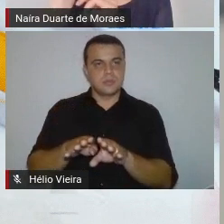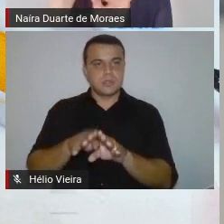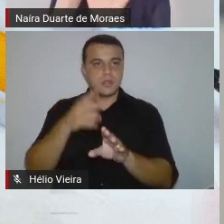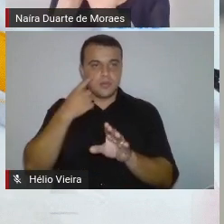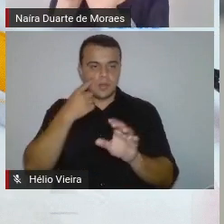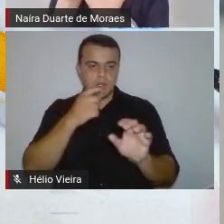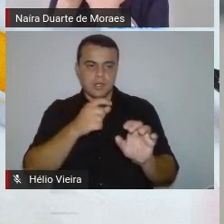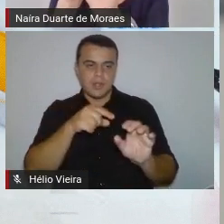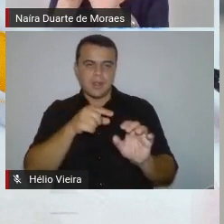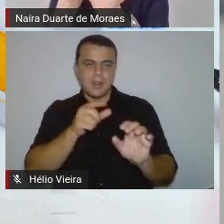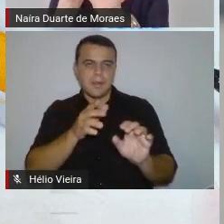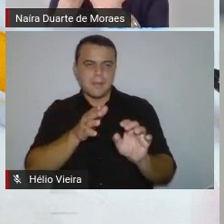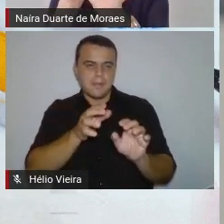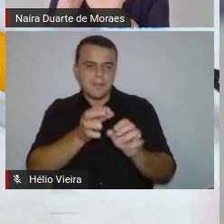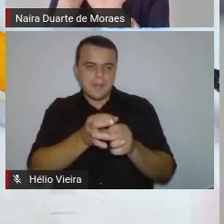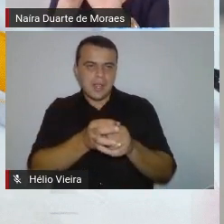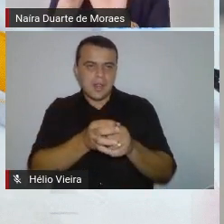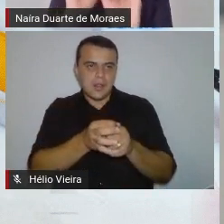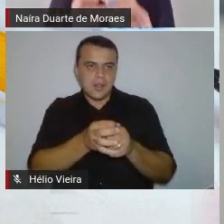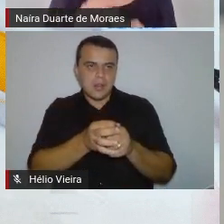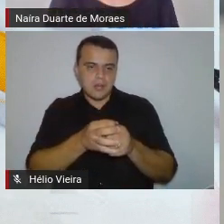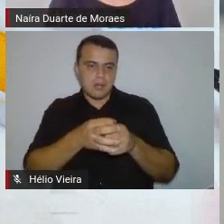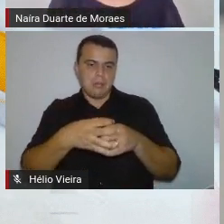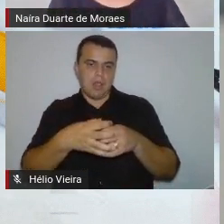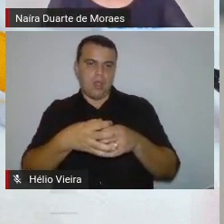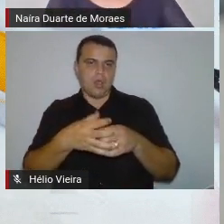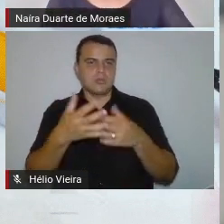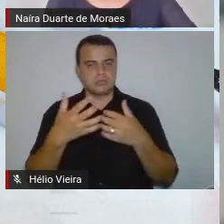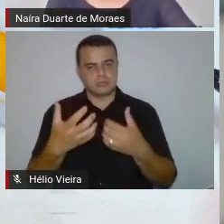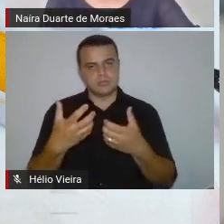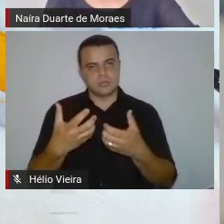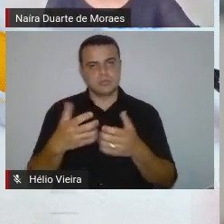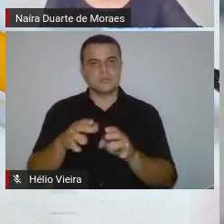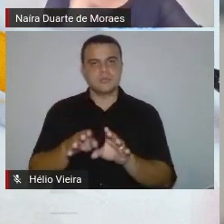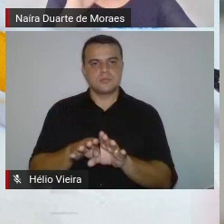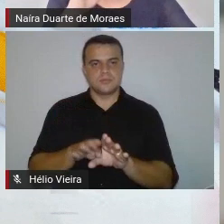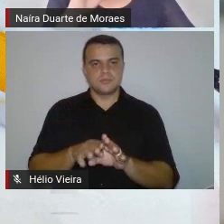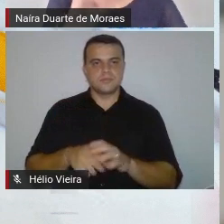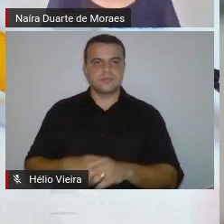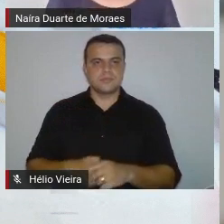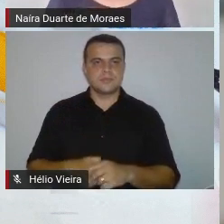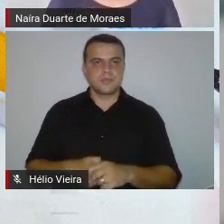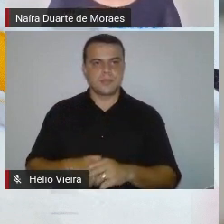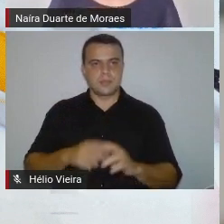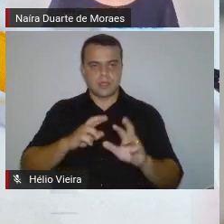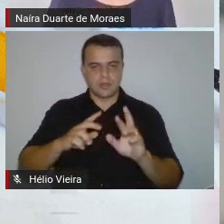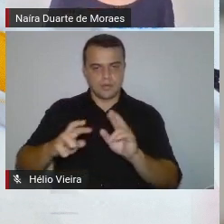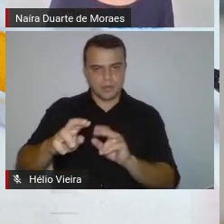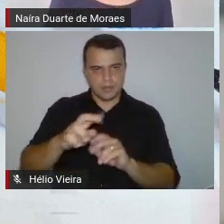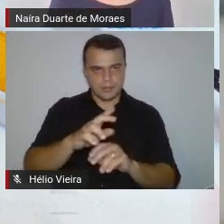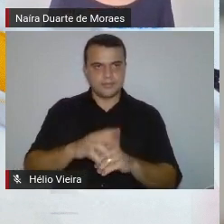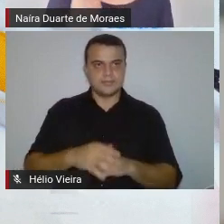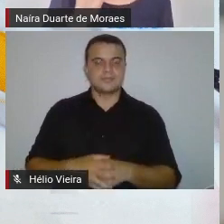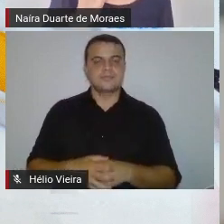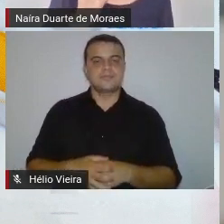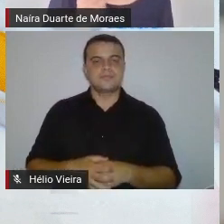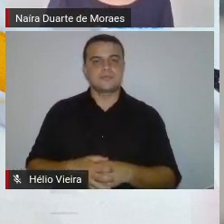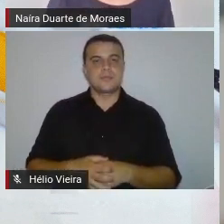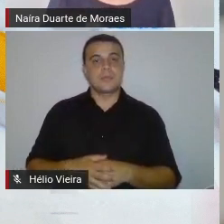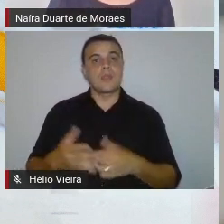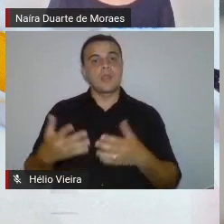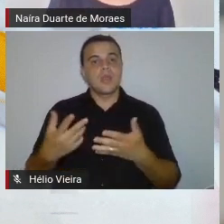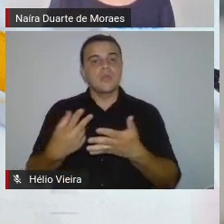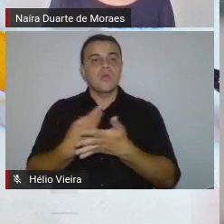tamanho pequeno, mas vocês podem pegar um tamanho maior, um chumaço maior de cotonete, tá bem? Criar um chumaçozinho maior. E aí, o que a gente faz? A